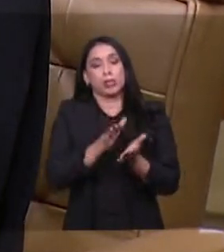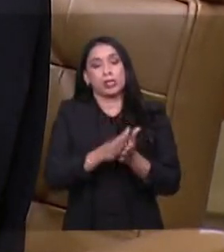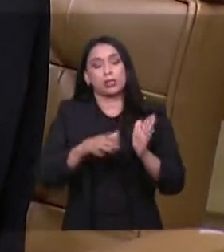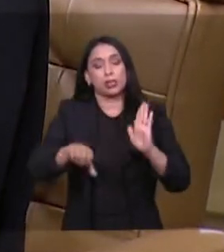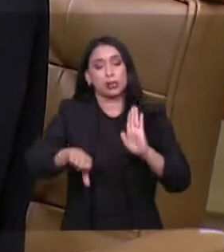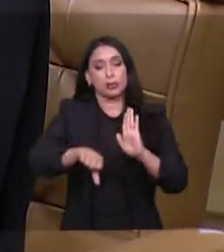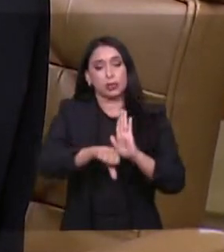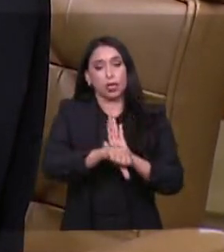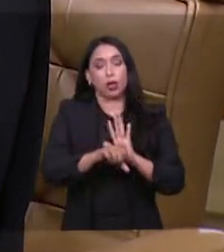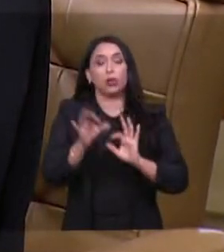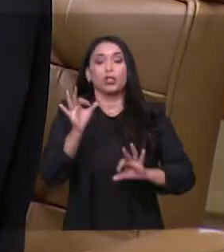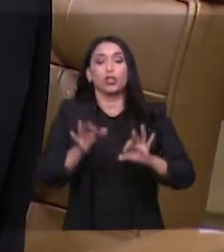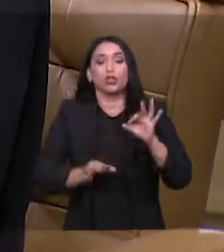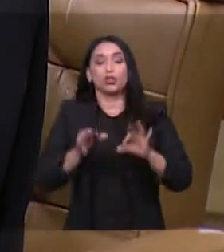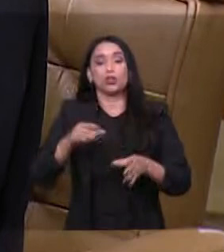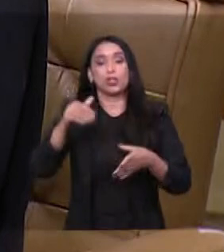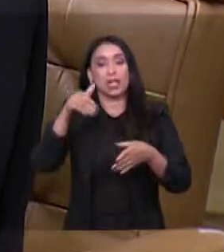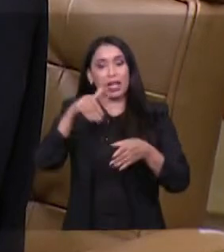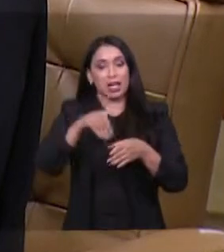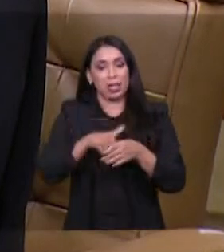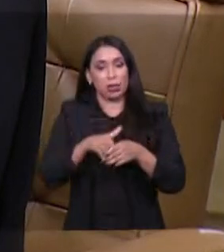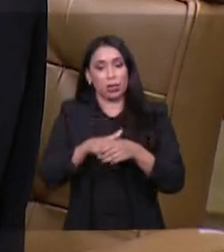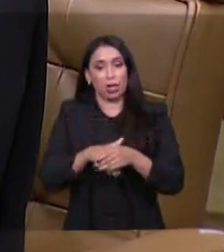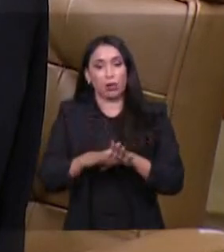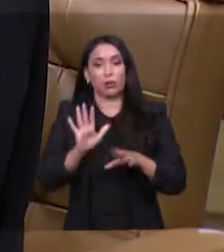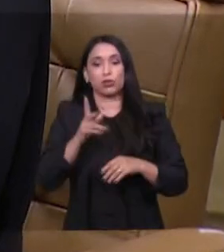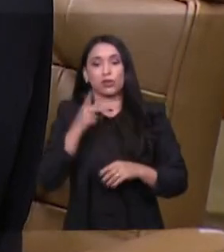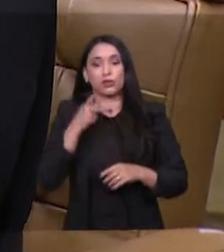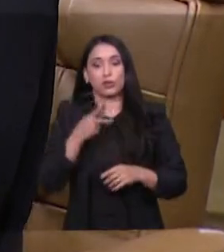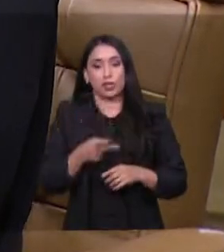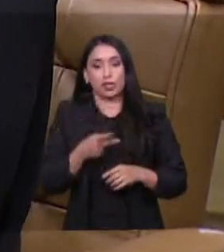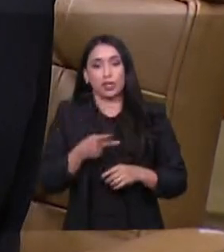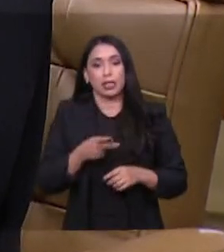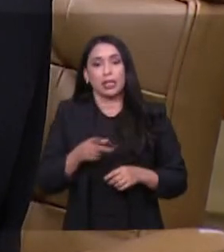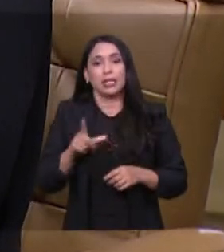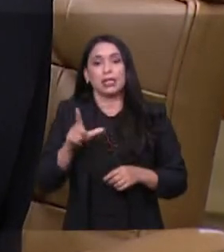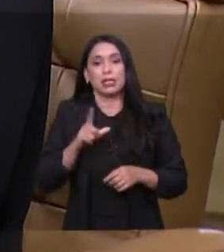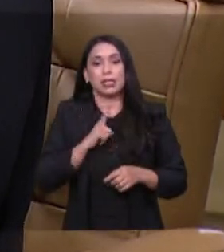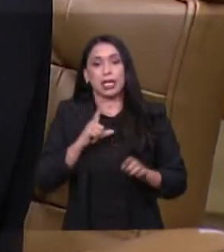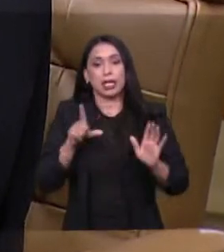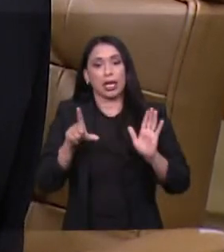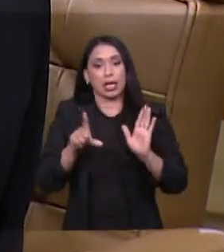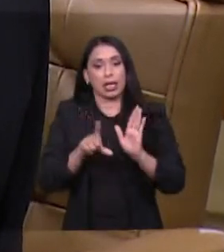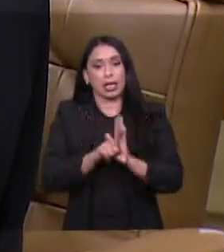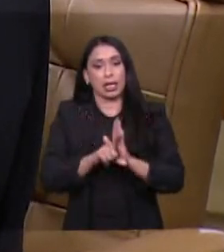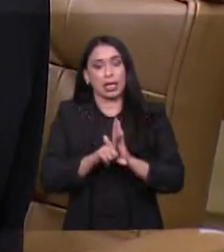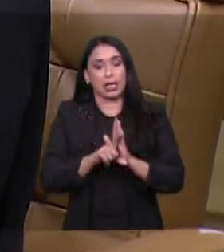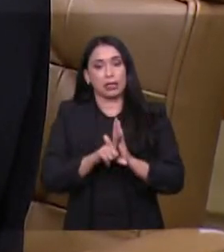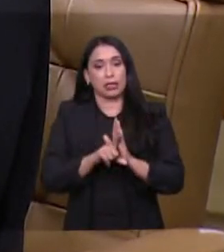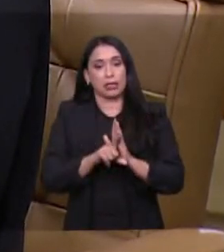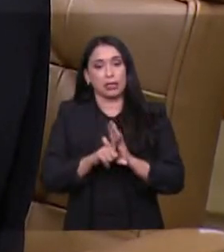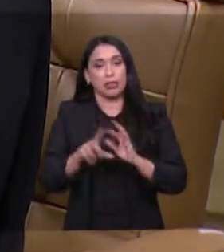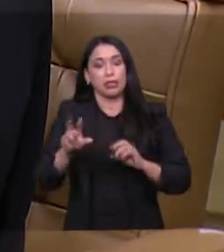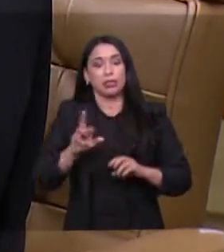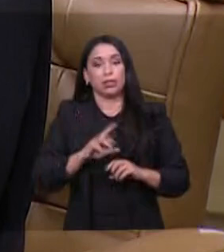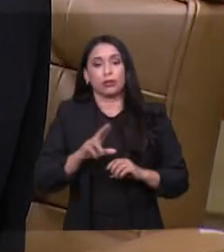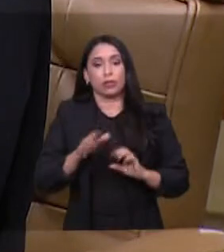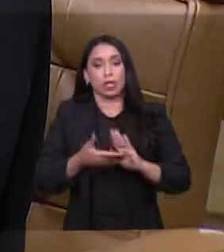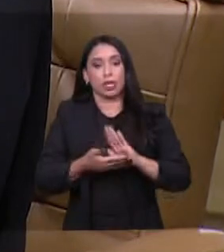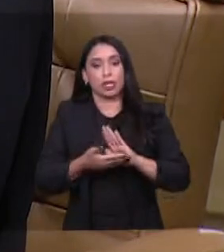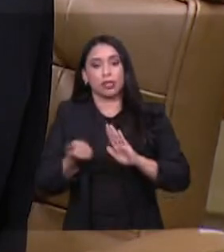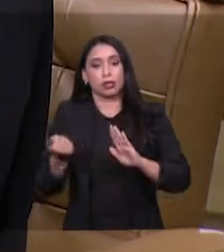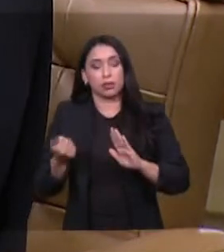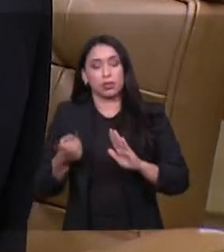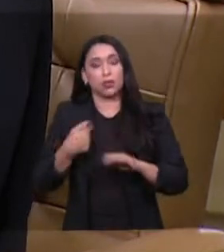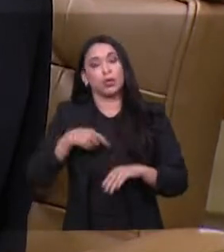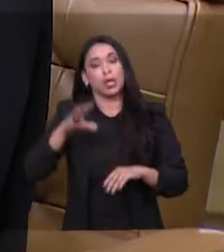competência da Justiça Eleitoral, pelas razões que expus aqui. Além da lei não prever essa exclusão, entendo que,